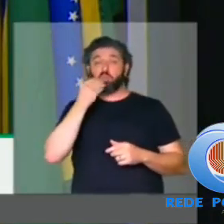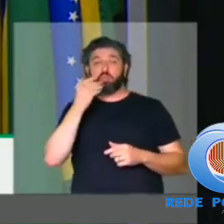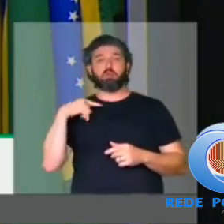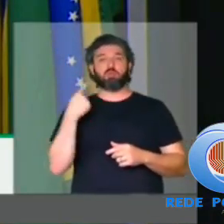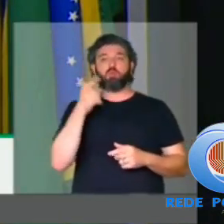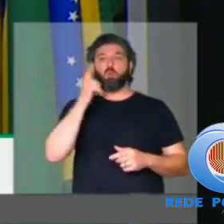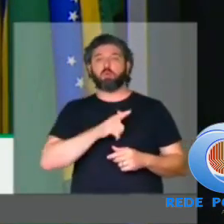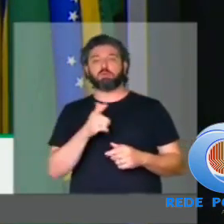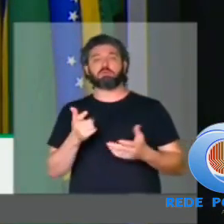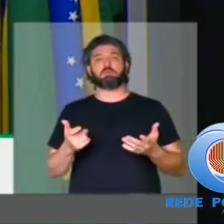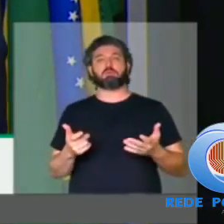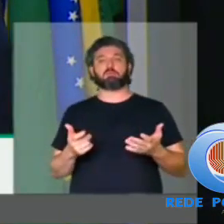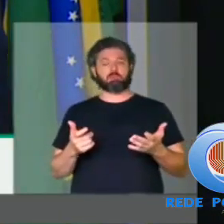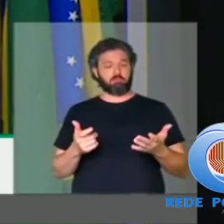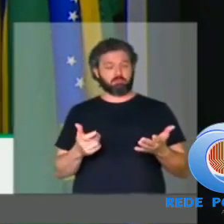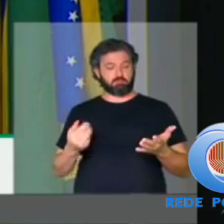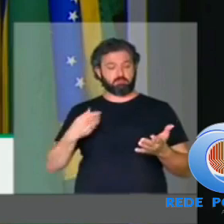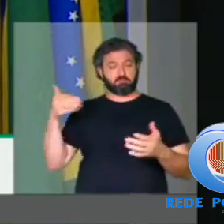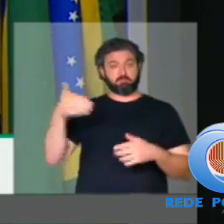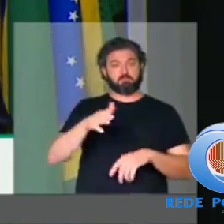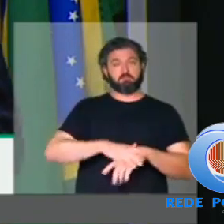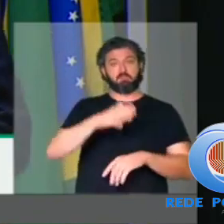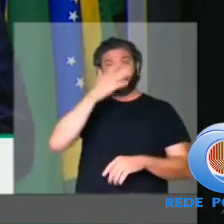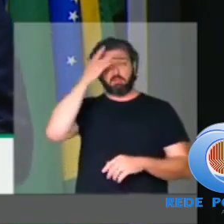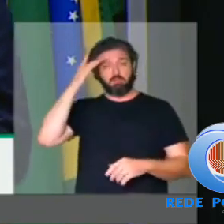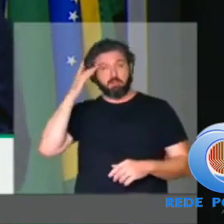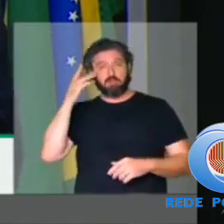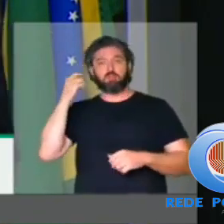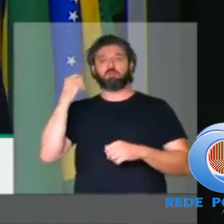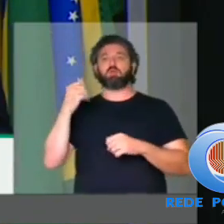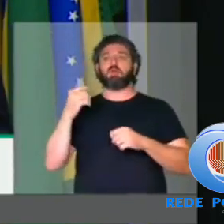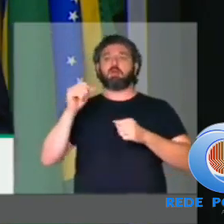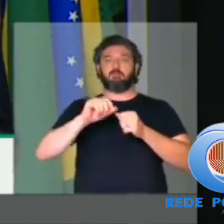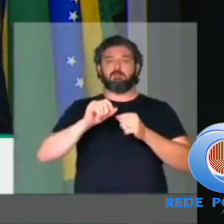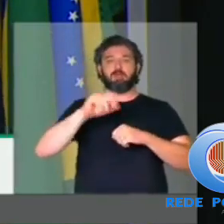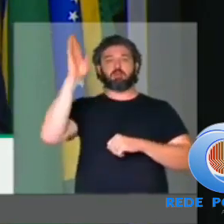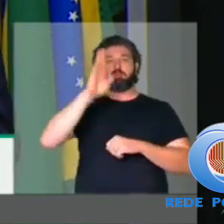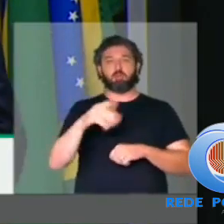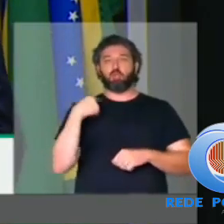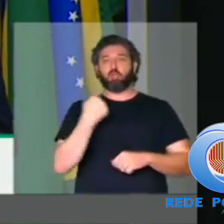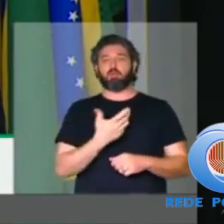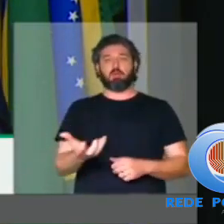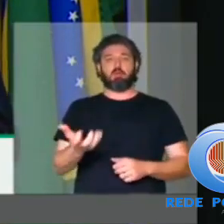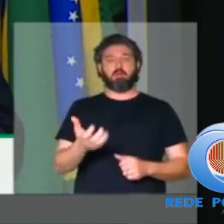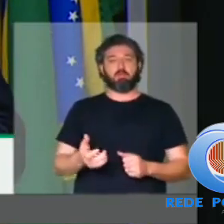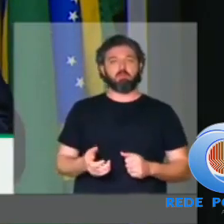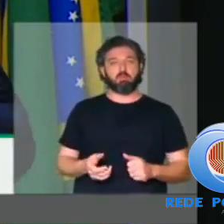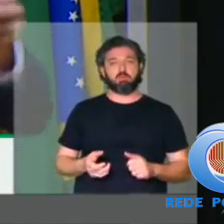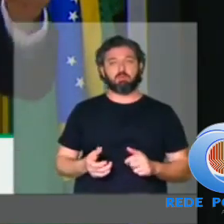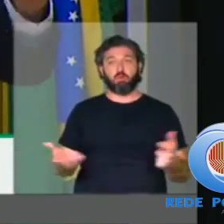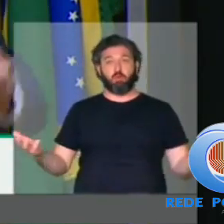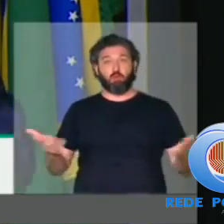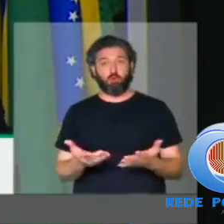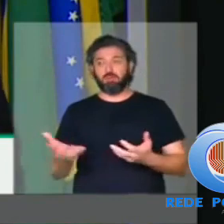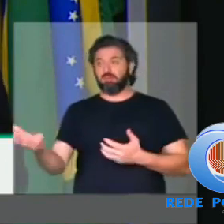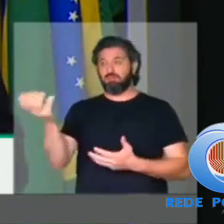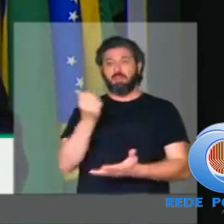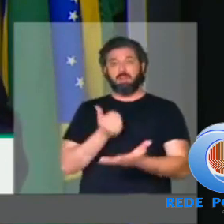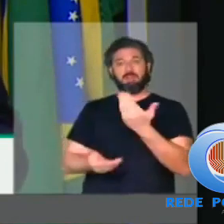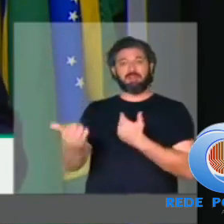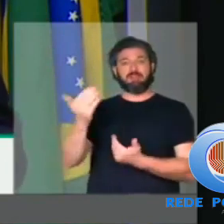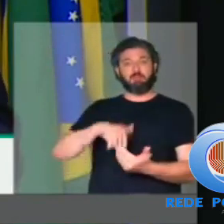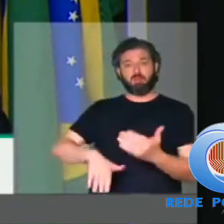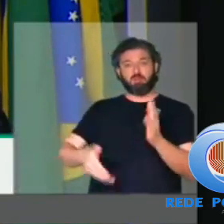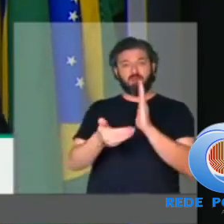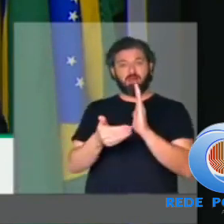oportunidade da gente ver a participação de pessoas que constroem o Brasil que nós queremos. Hoje nós recebemos aqui na